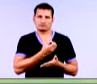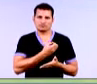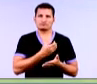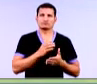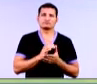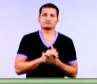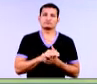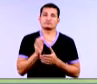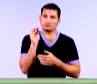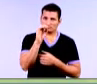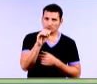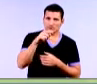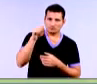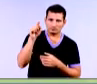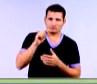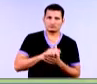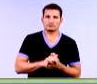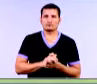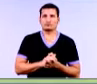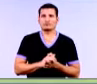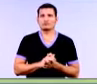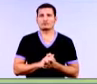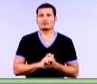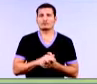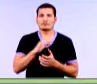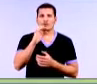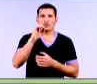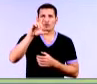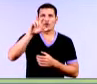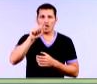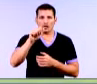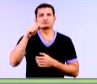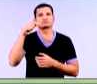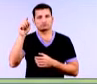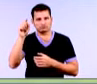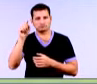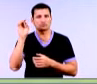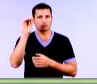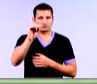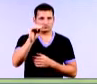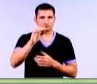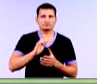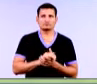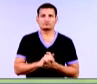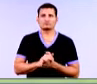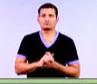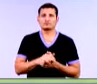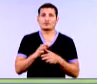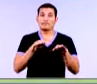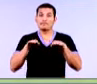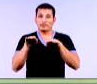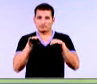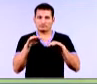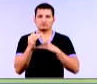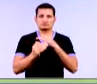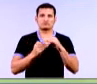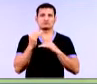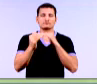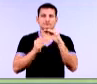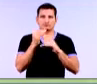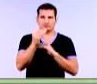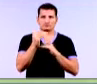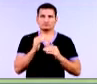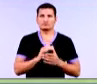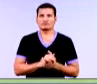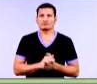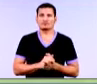colocar o acento, olá, mundo, vão colocar o acento, porque é o padrão de desenvolvimento.